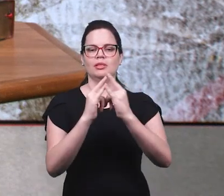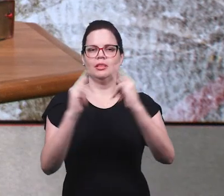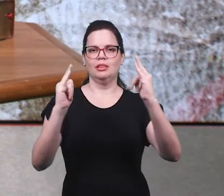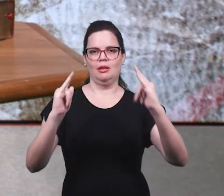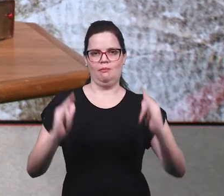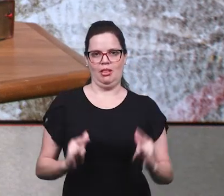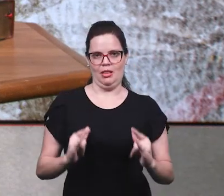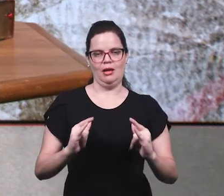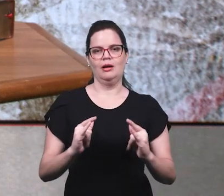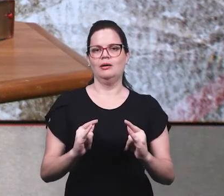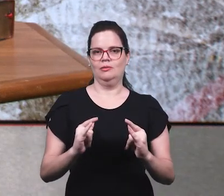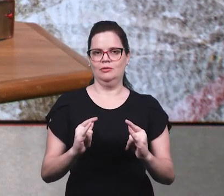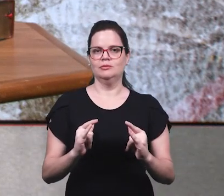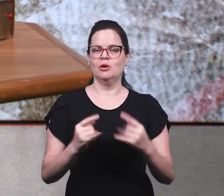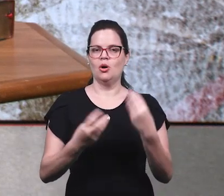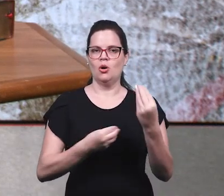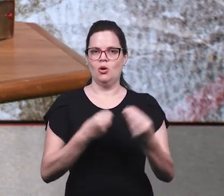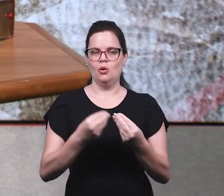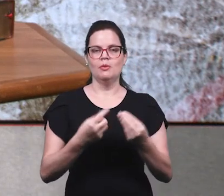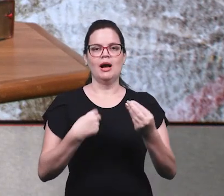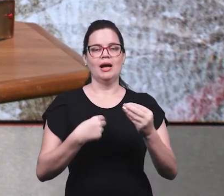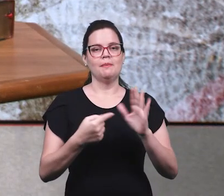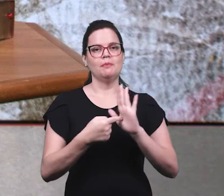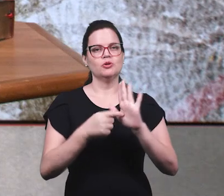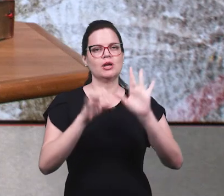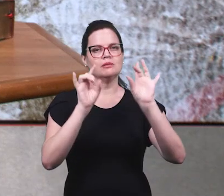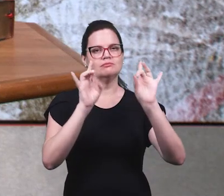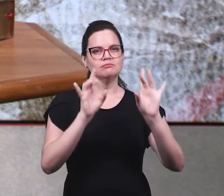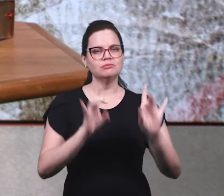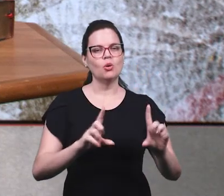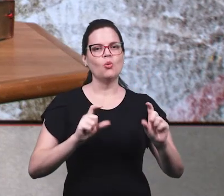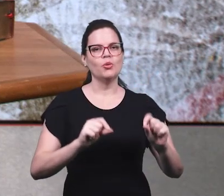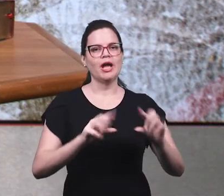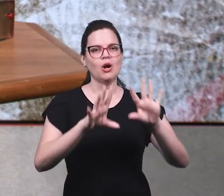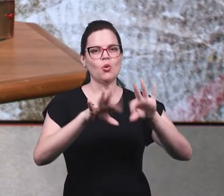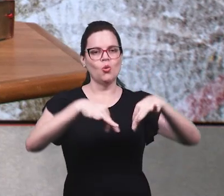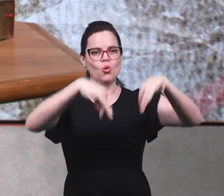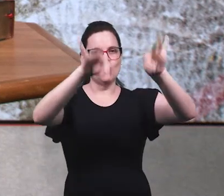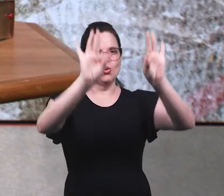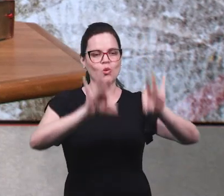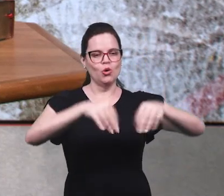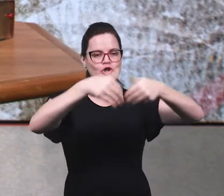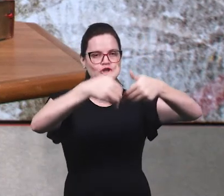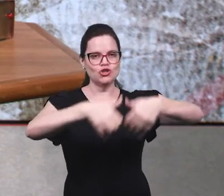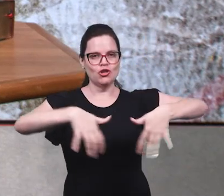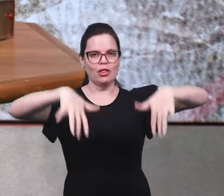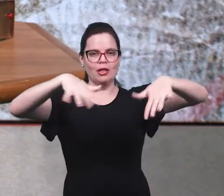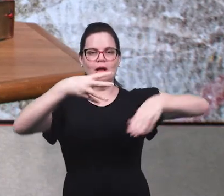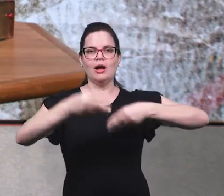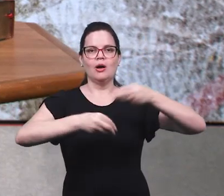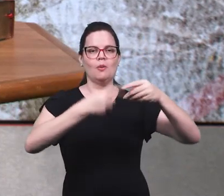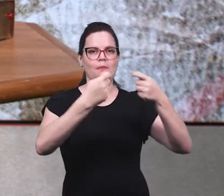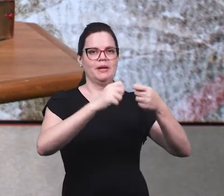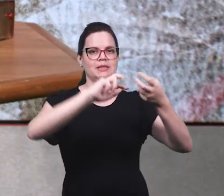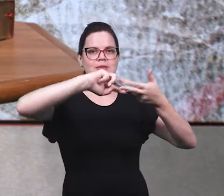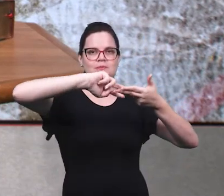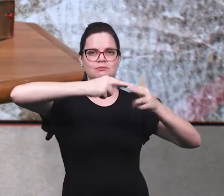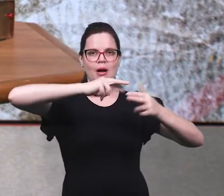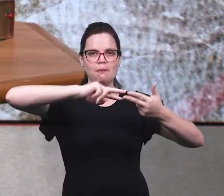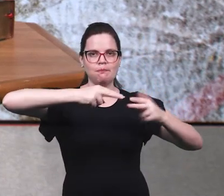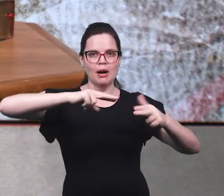das cortinas do tabernáculo. O material, como deveria ser enlaçada, como seriam